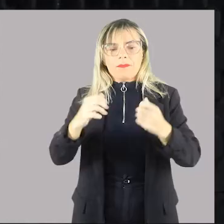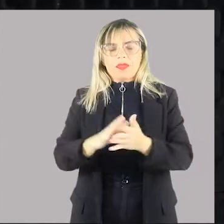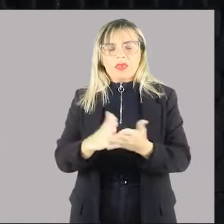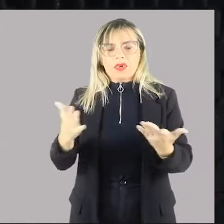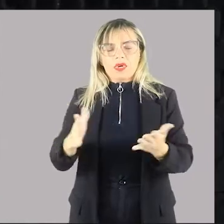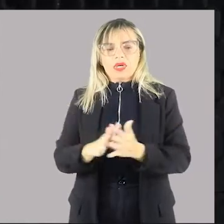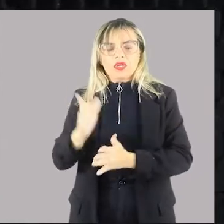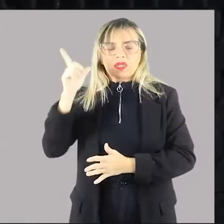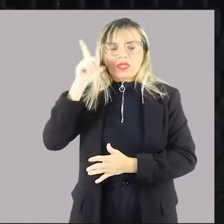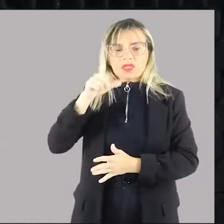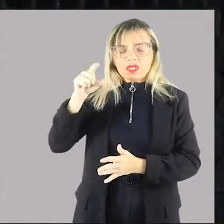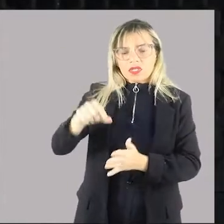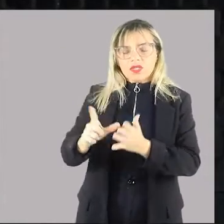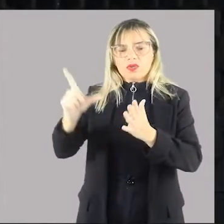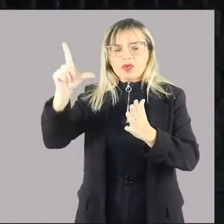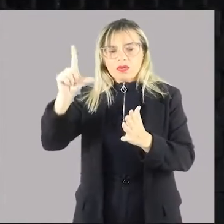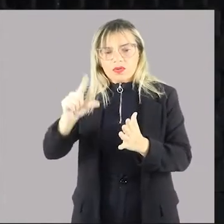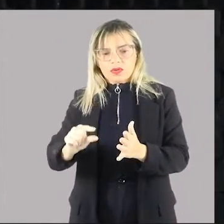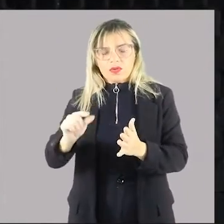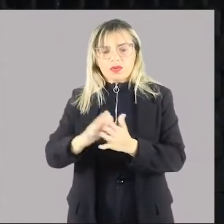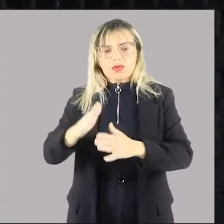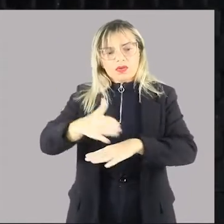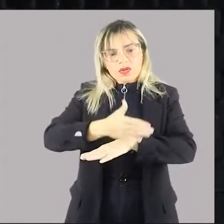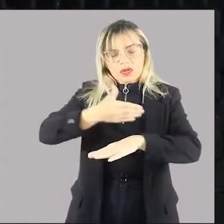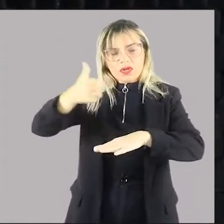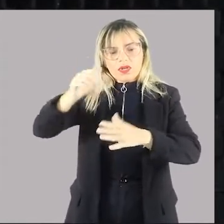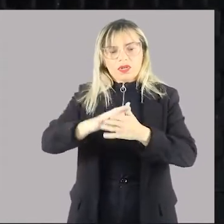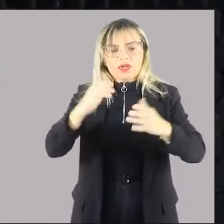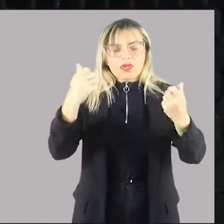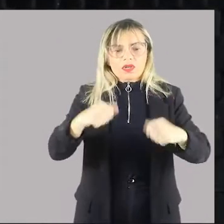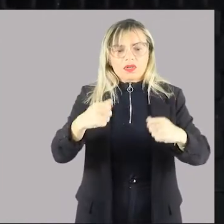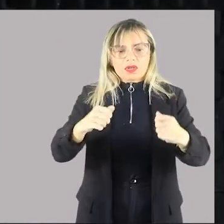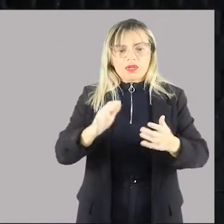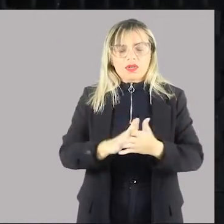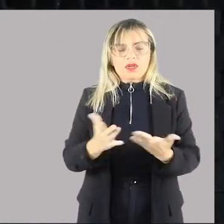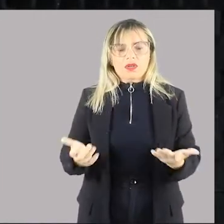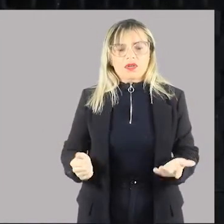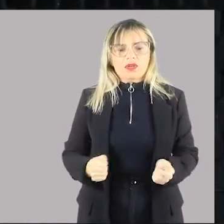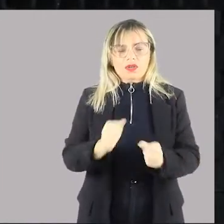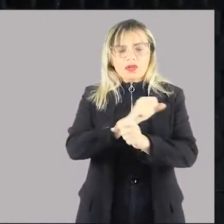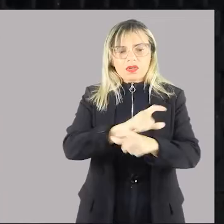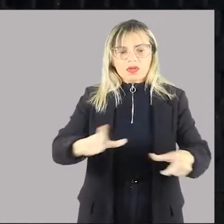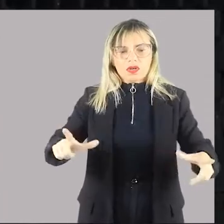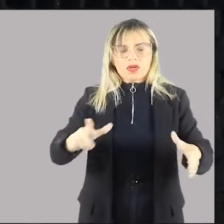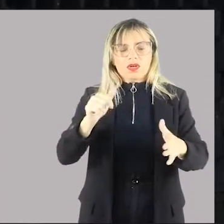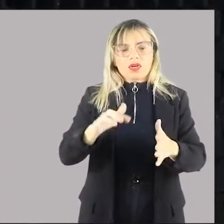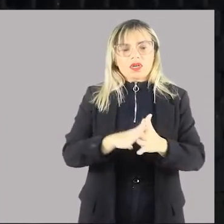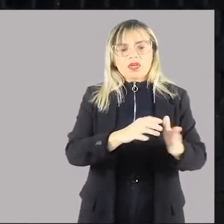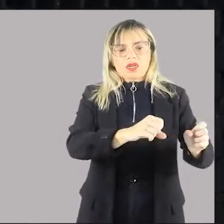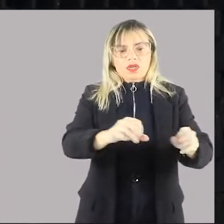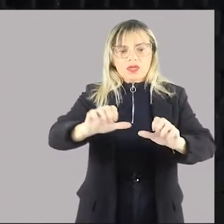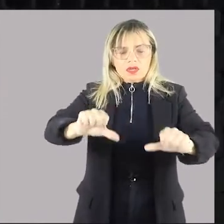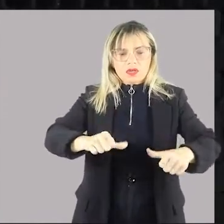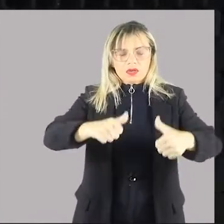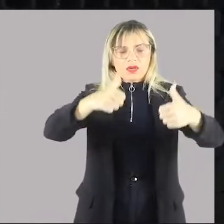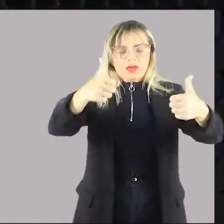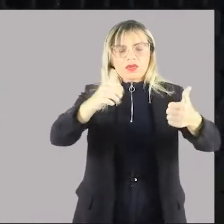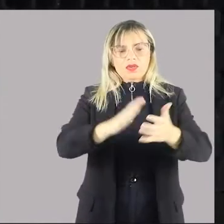garantia mínima, mas é preciso garantir saneamento básico, educação de qualidade,